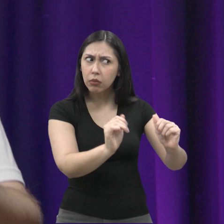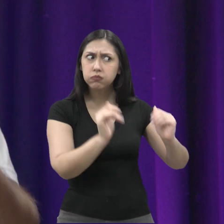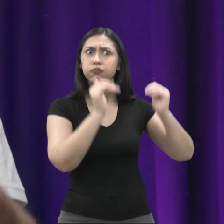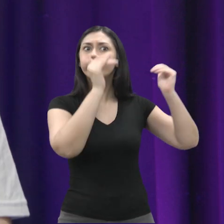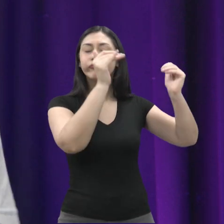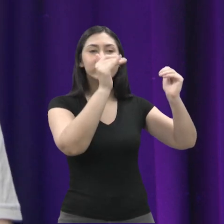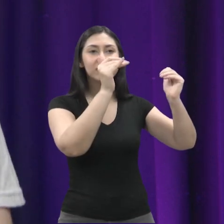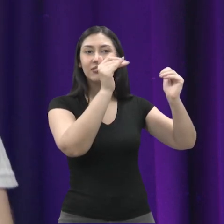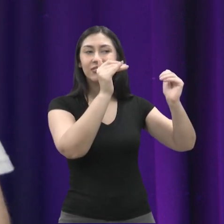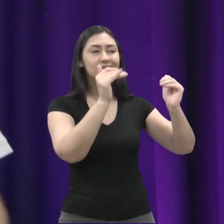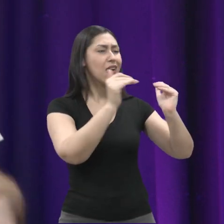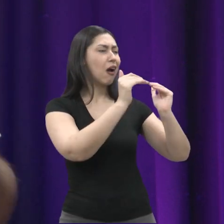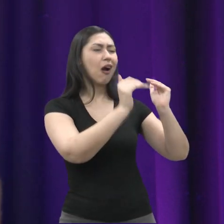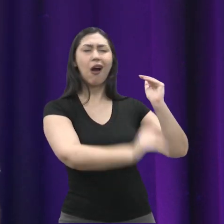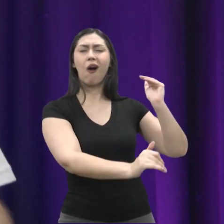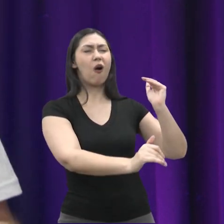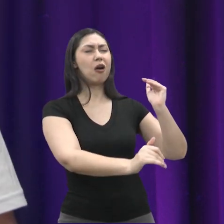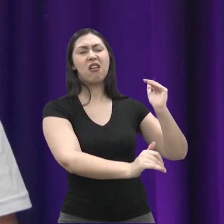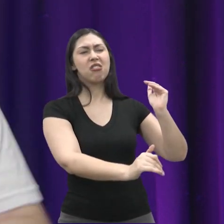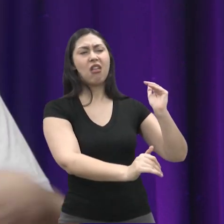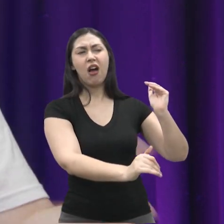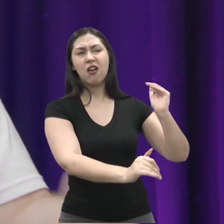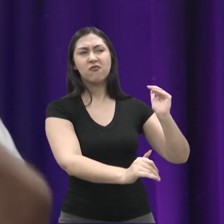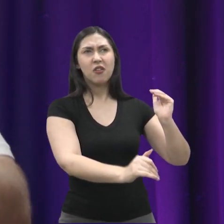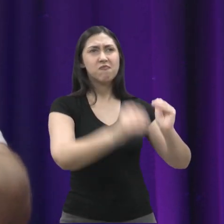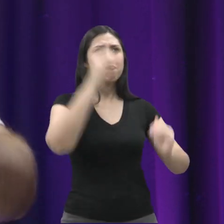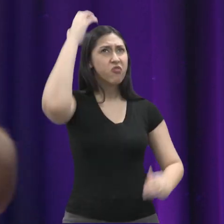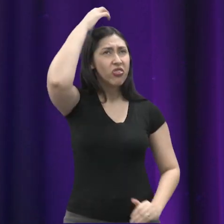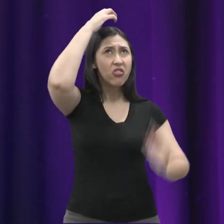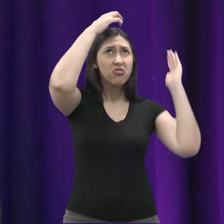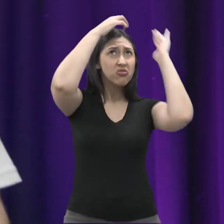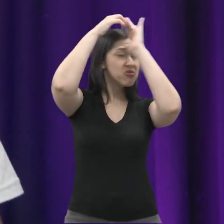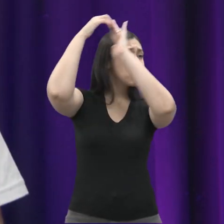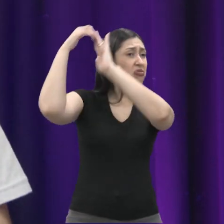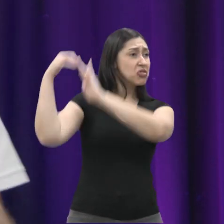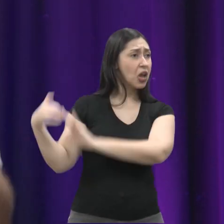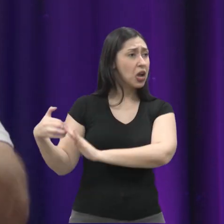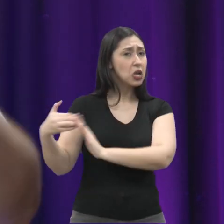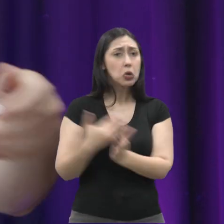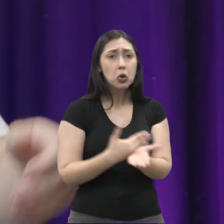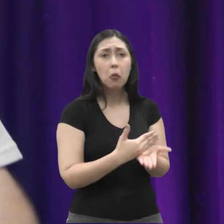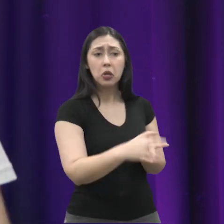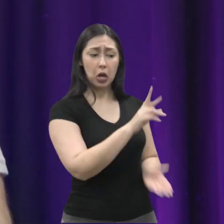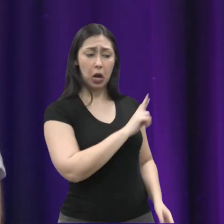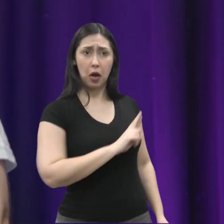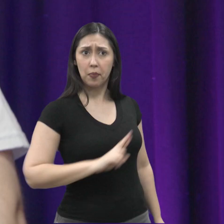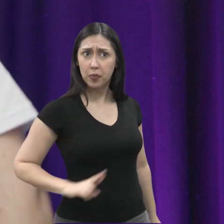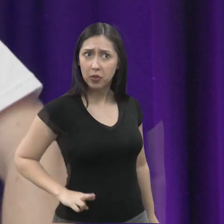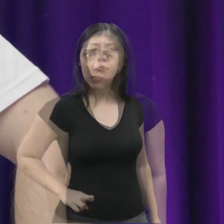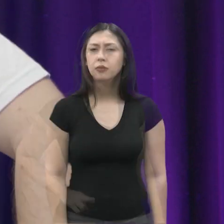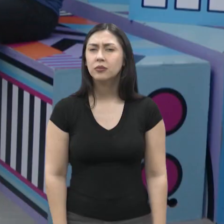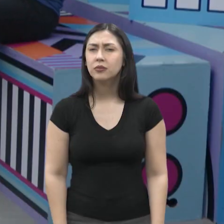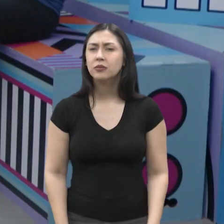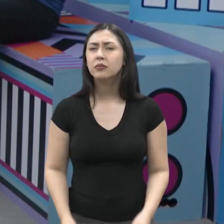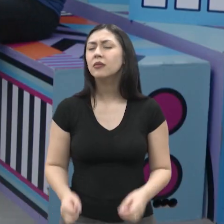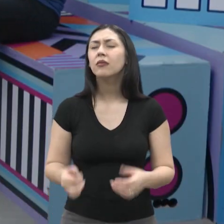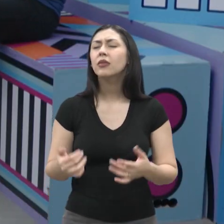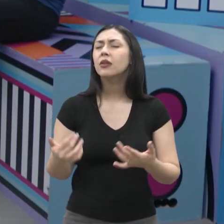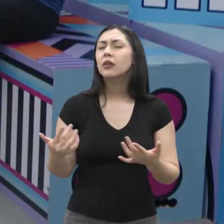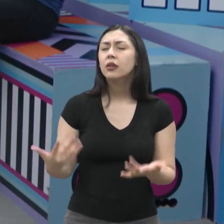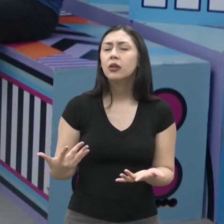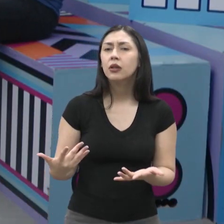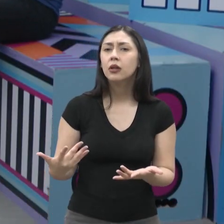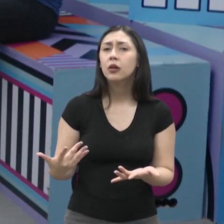São chamados republicanos do 13 de maio, porque por causa do 13 de maio, da Lei Áurea, eles se voltaram contra a monarquia.